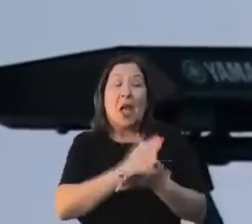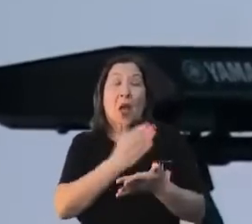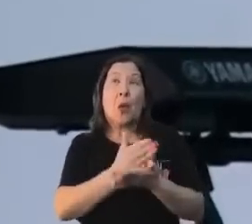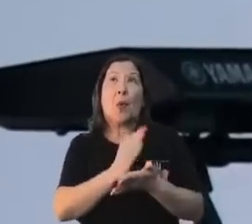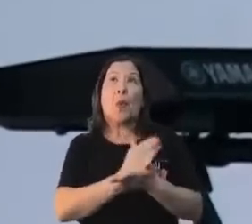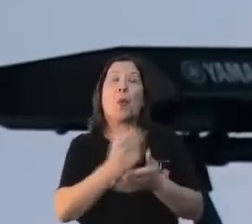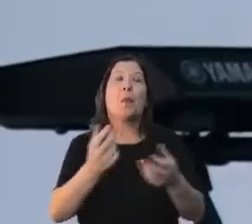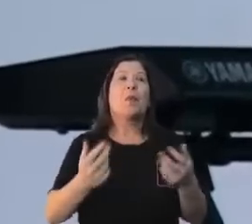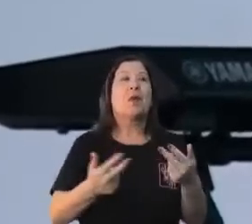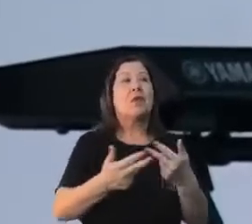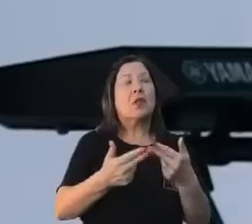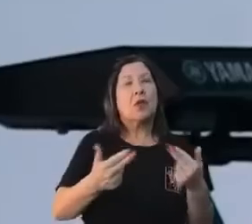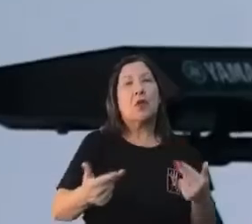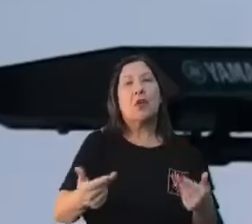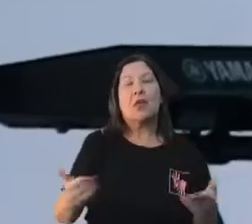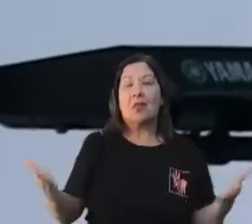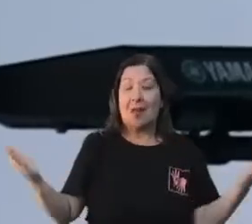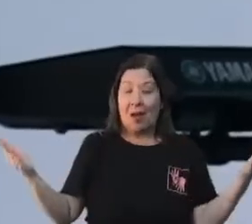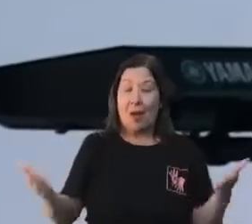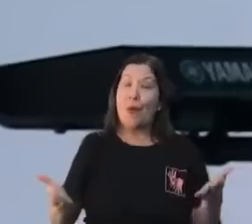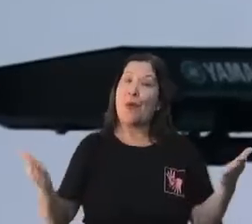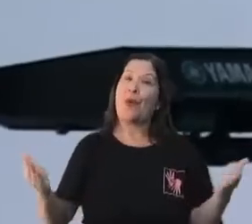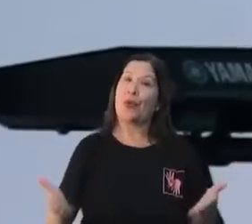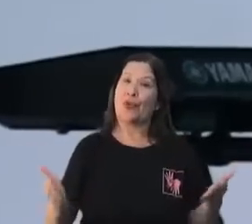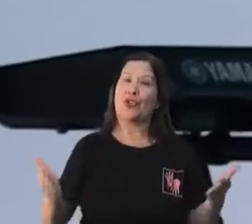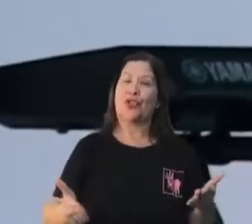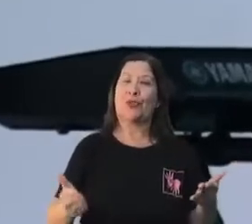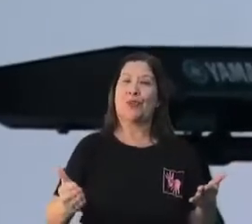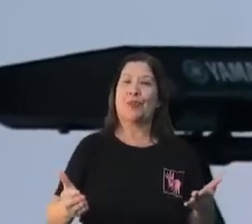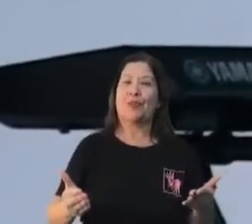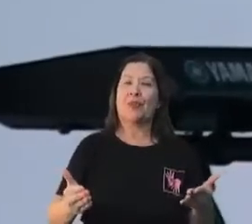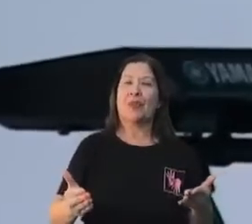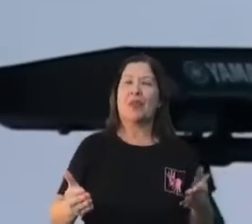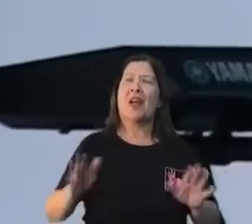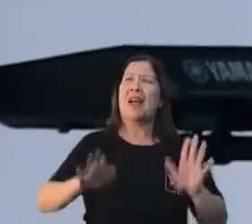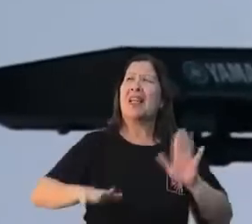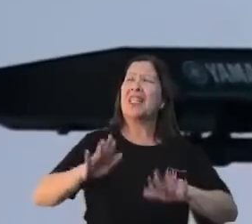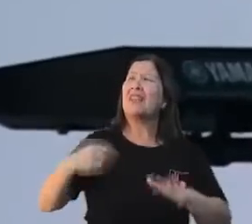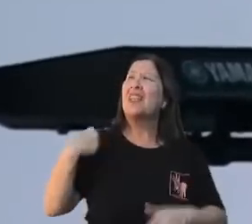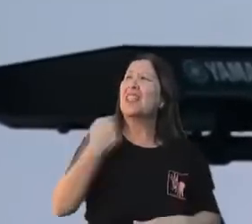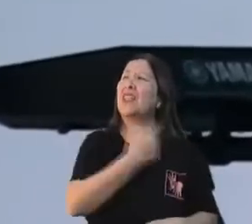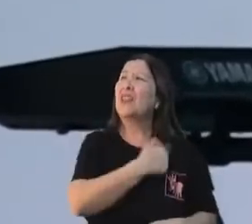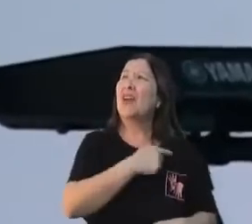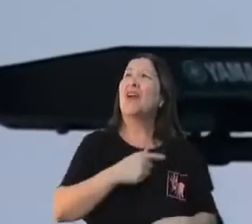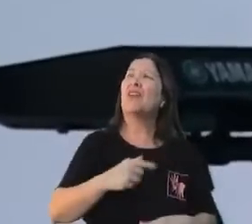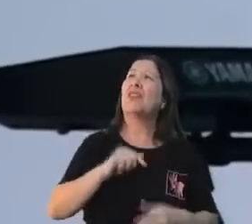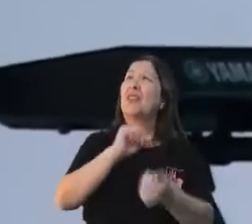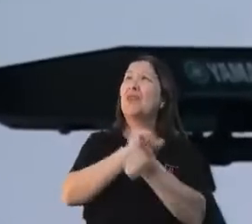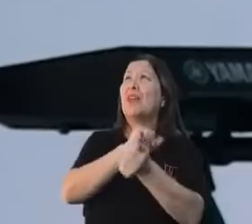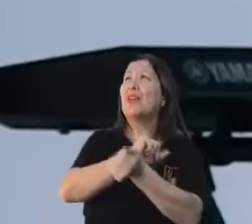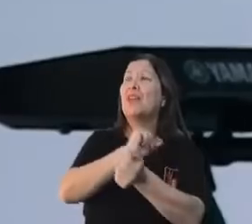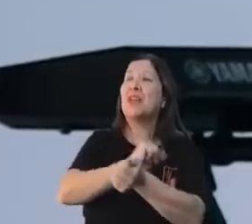ou você não vai ter chance de fazer amanhã. Ou você faz hoje, ou vai chorar a dor do remorso amanhã.